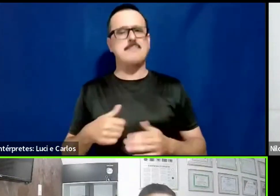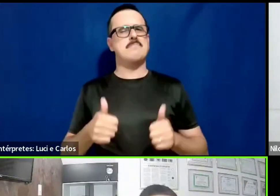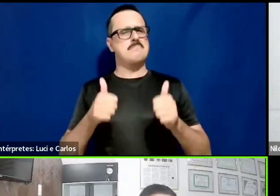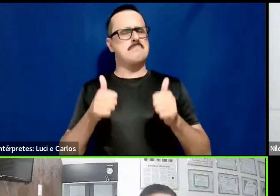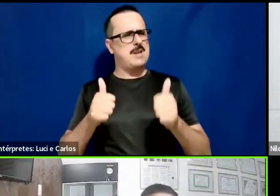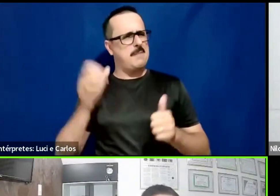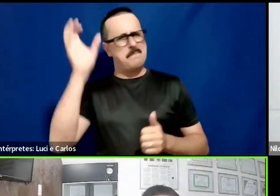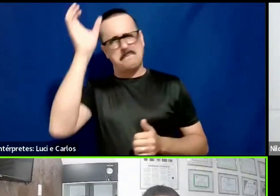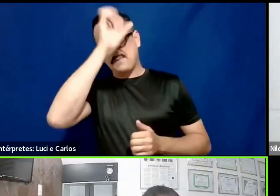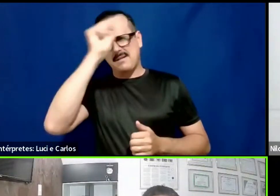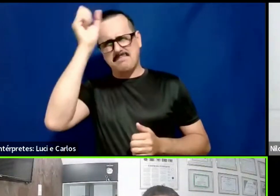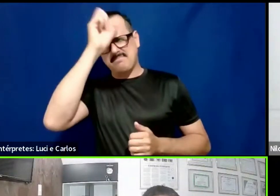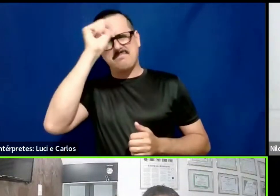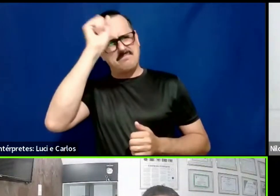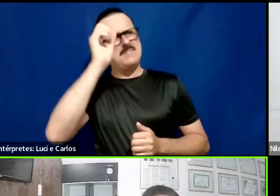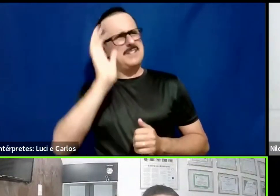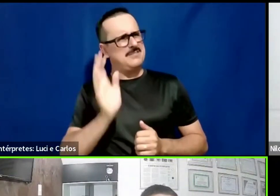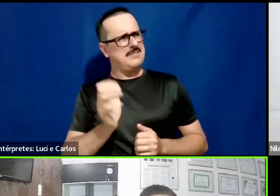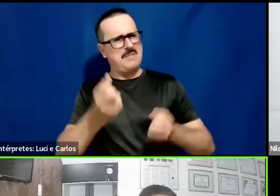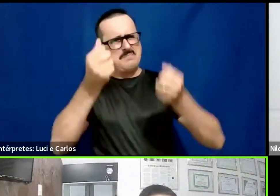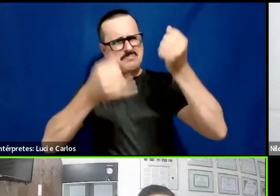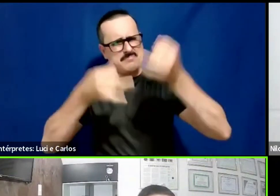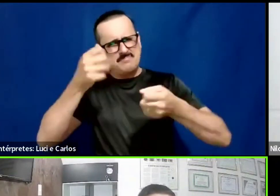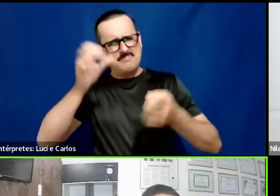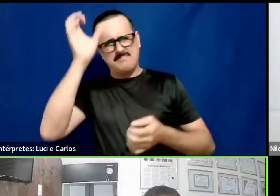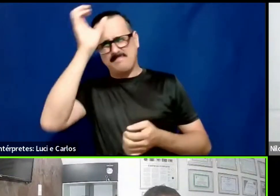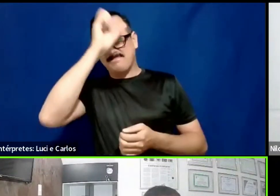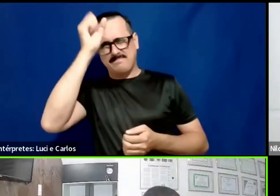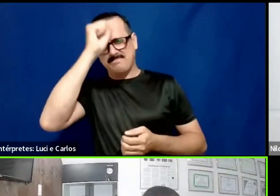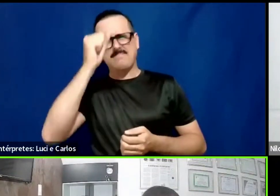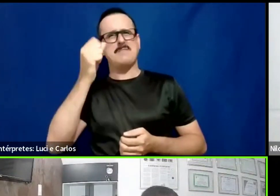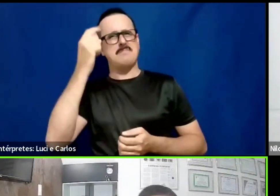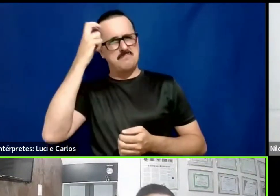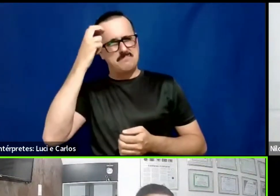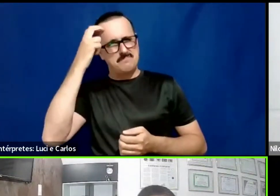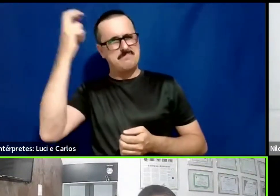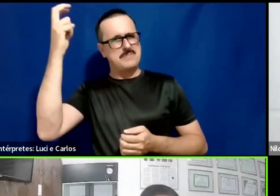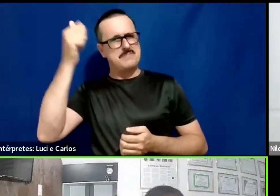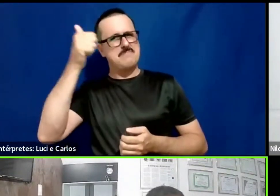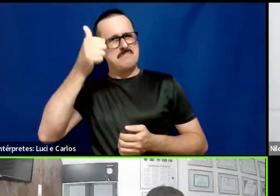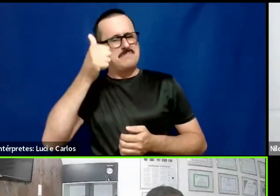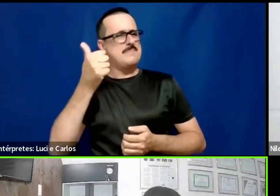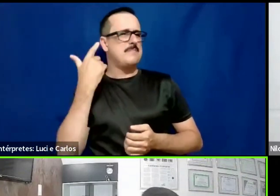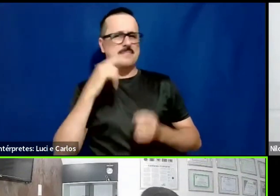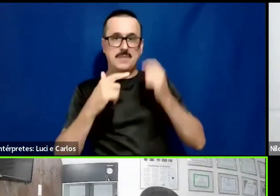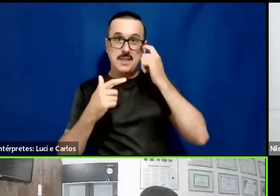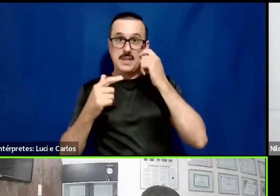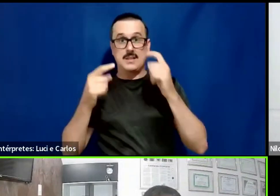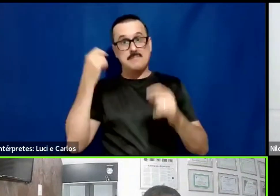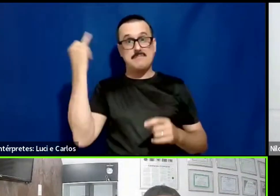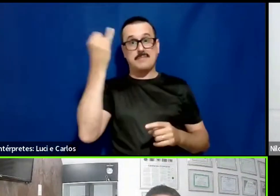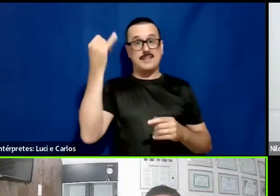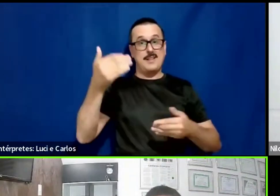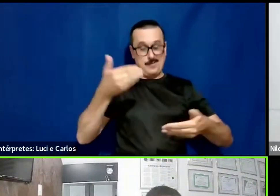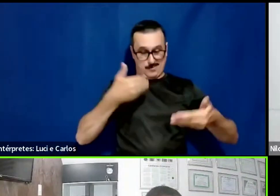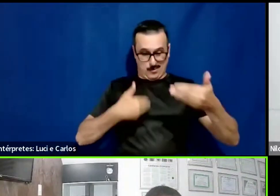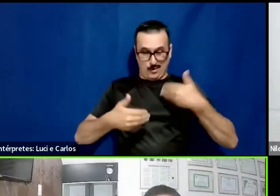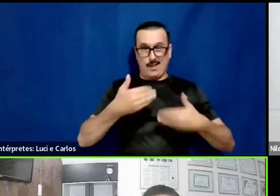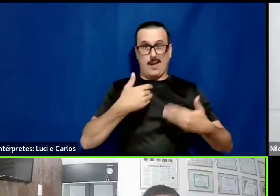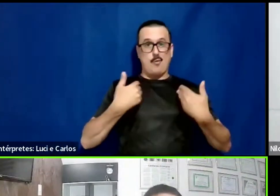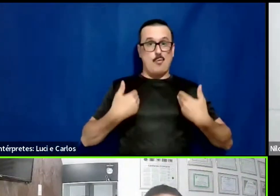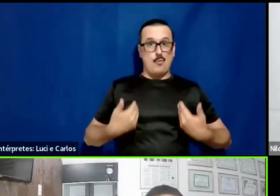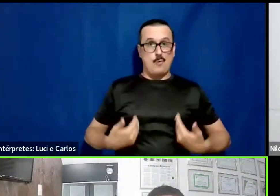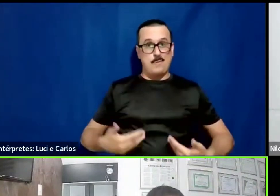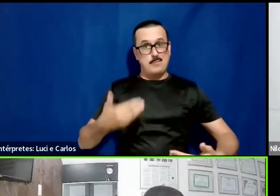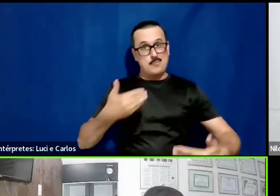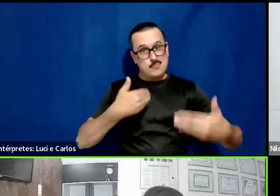enriquecidos, né? Com um conhecimento melhor de como nós podemos cuidar do nosso corpo com a natureza